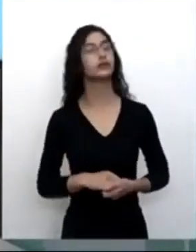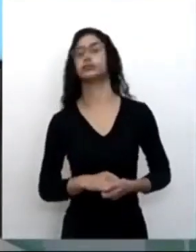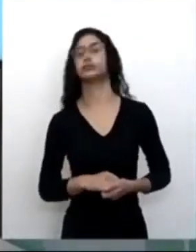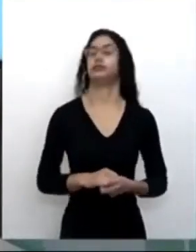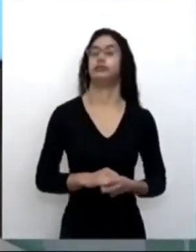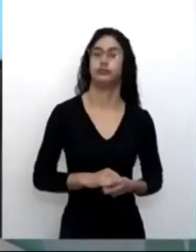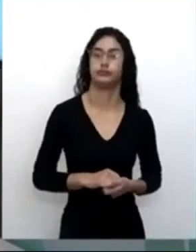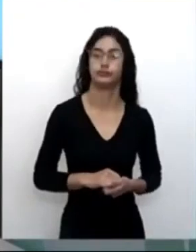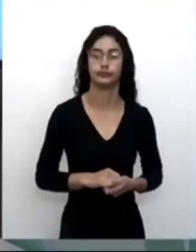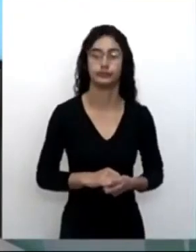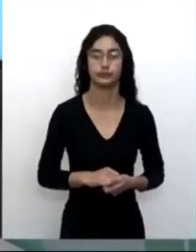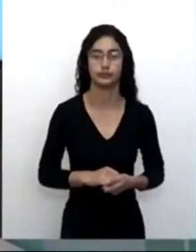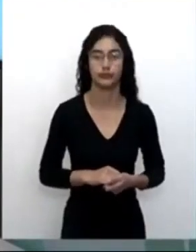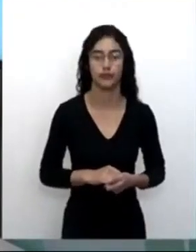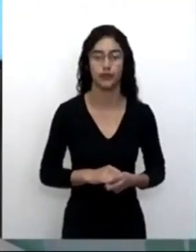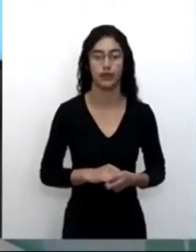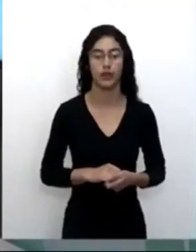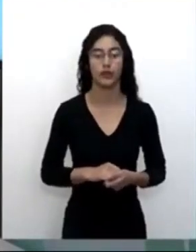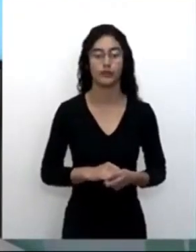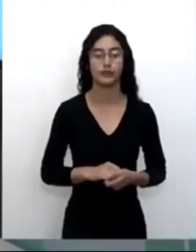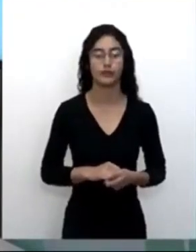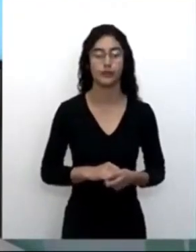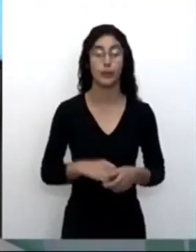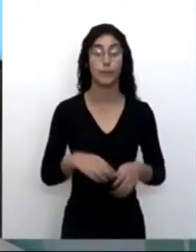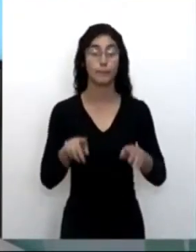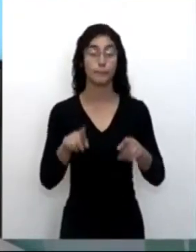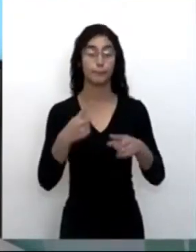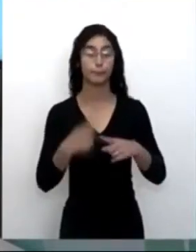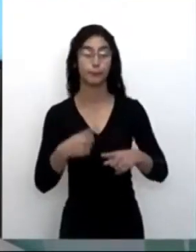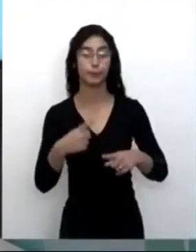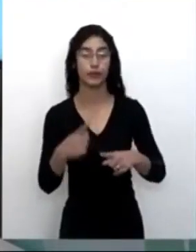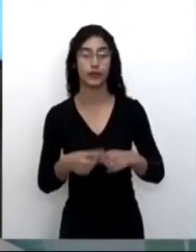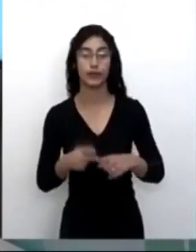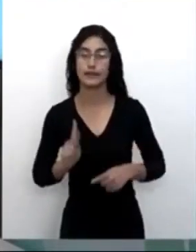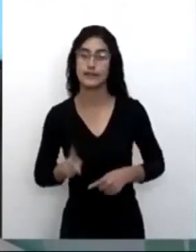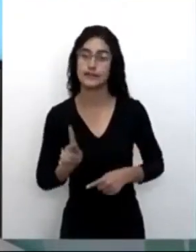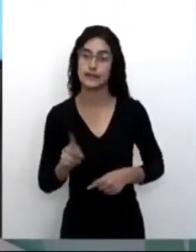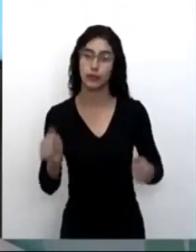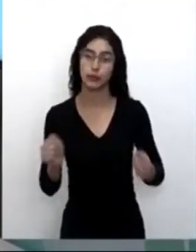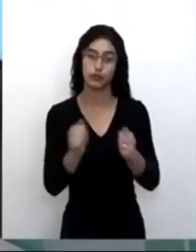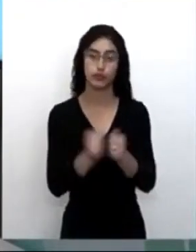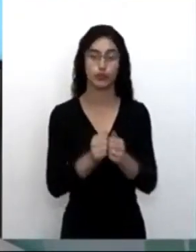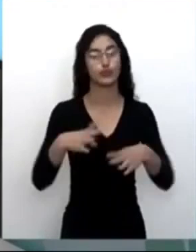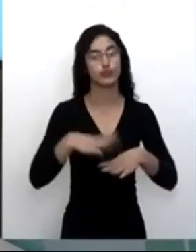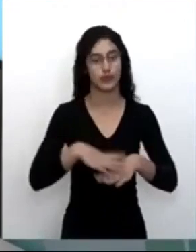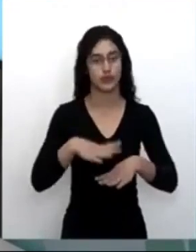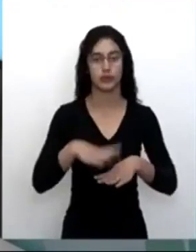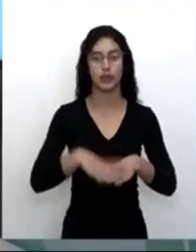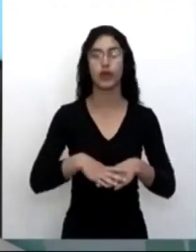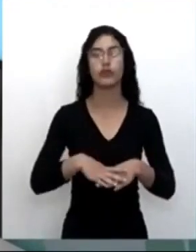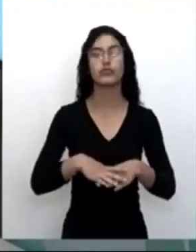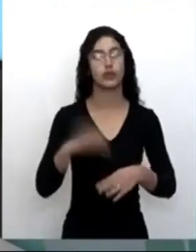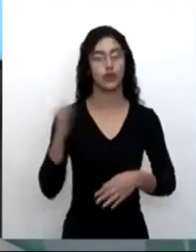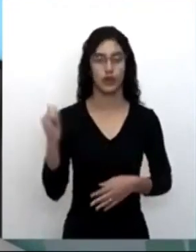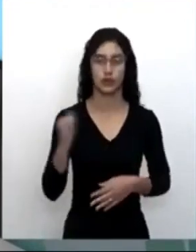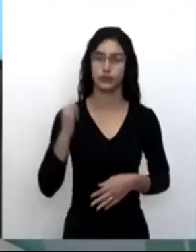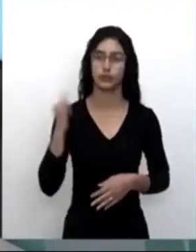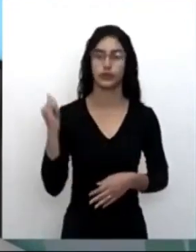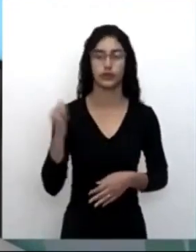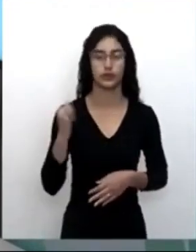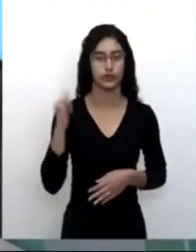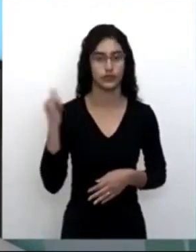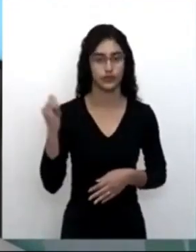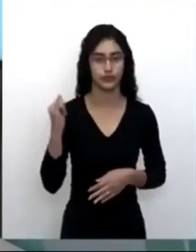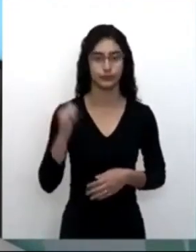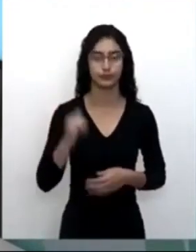que acaba o dia alguma maneira se entrelaçando com o conteúdo com conteúdo de matemática então e muito é muito